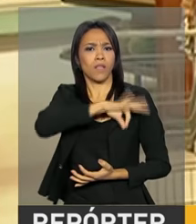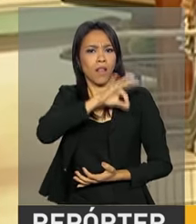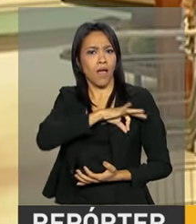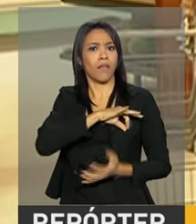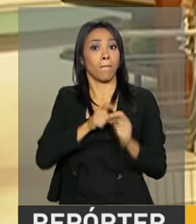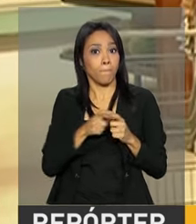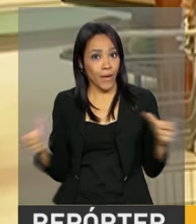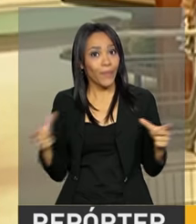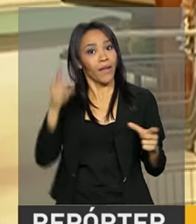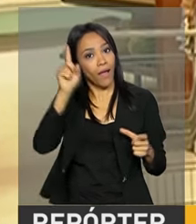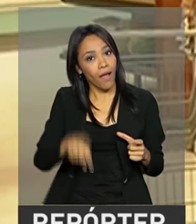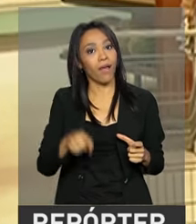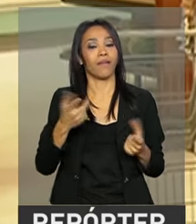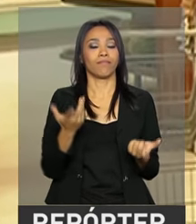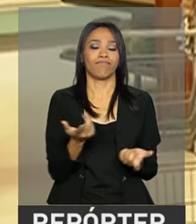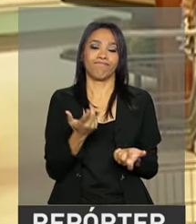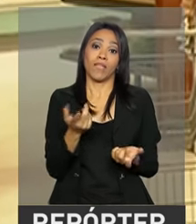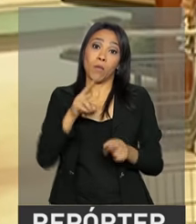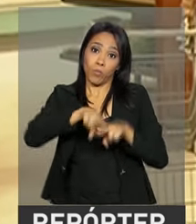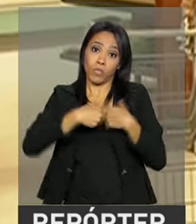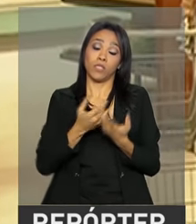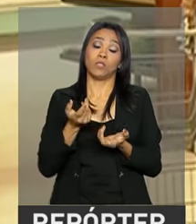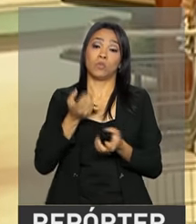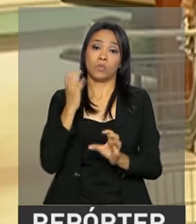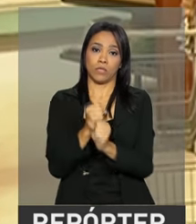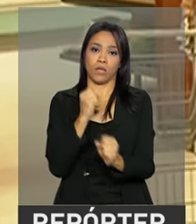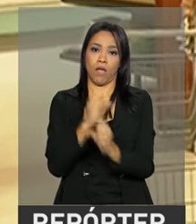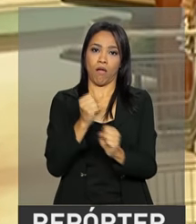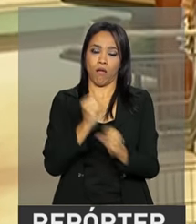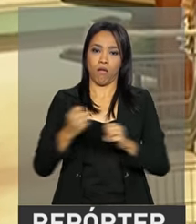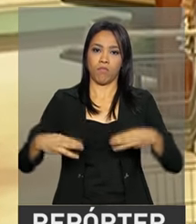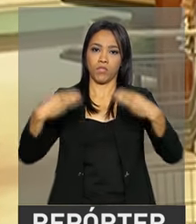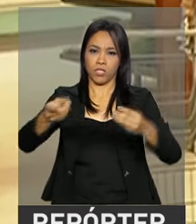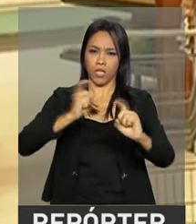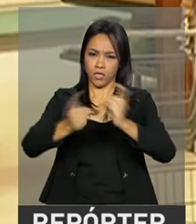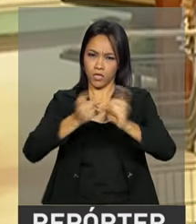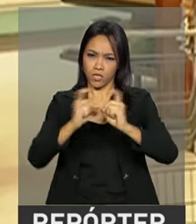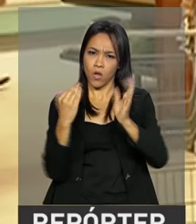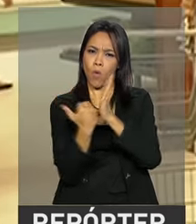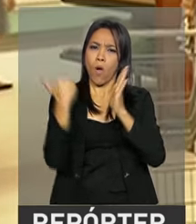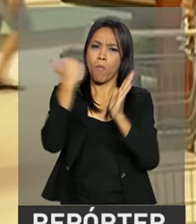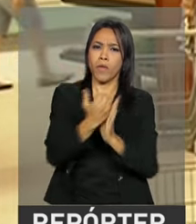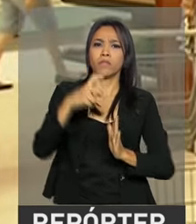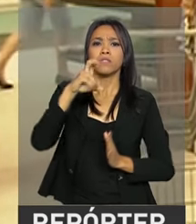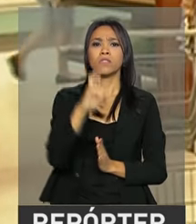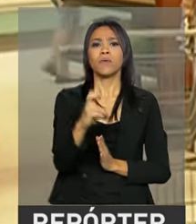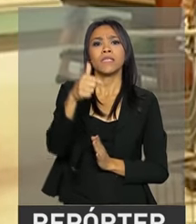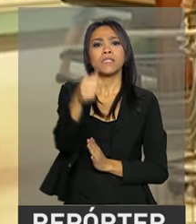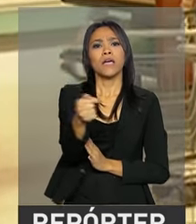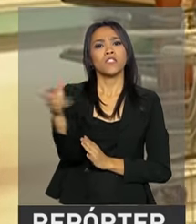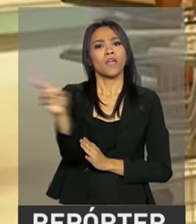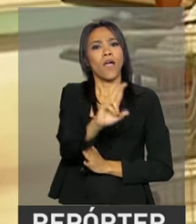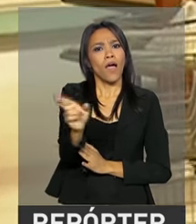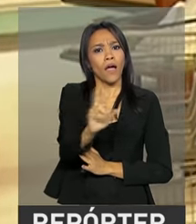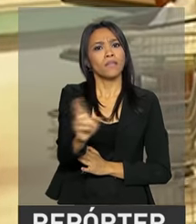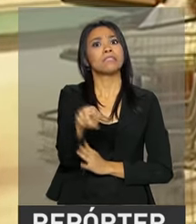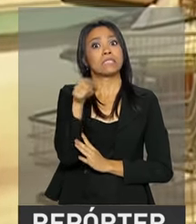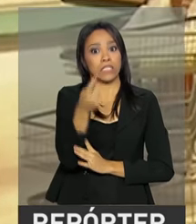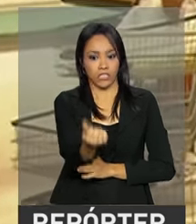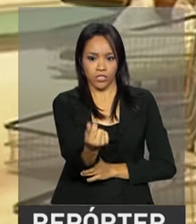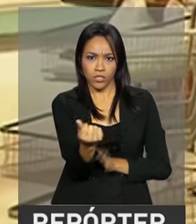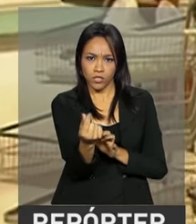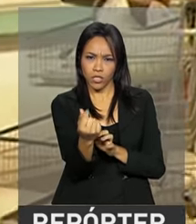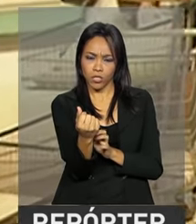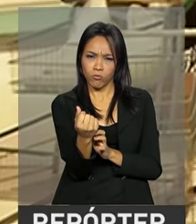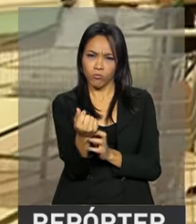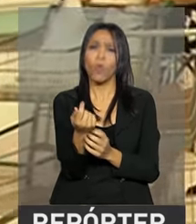mínimo por isso segundo cálculos do Ministério do planejamento o o reajuste de R 57 vai injetar diretamente na